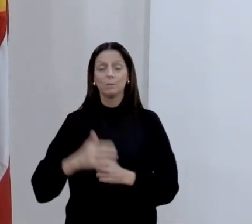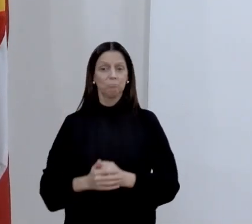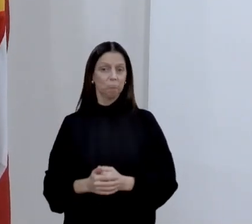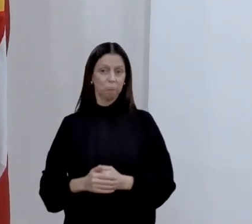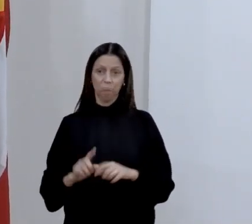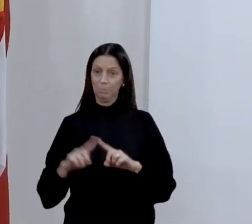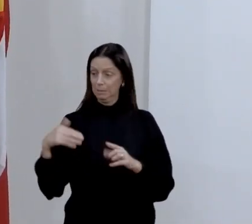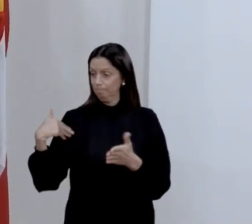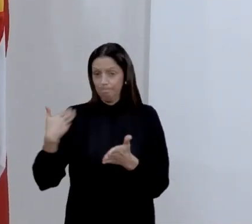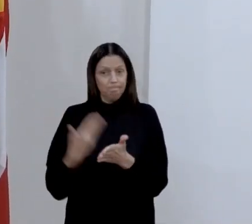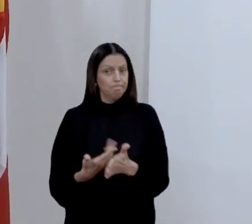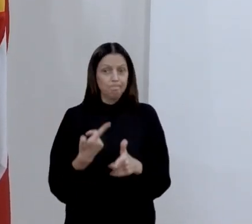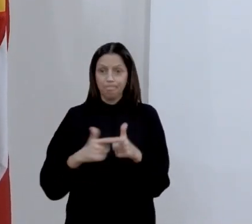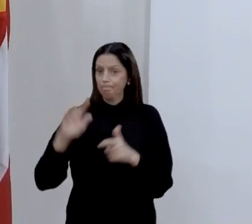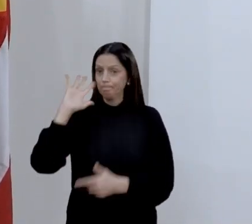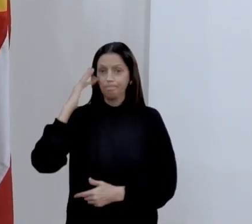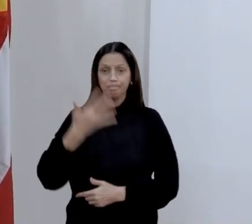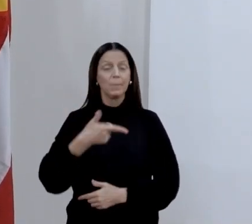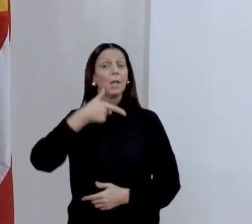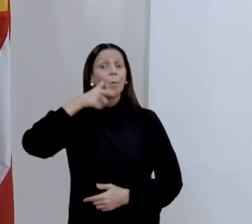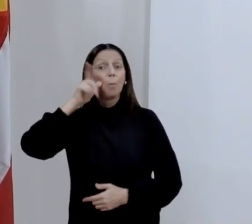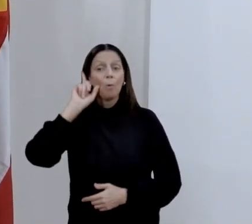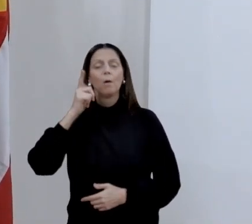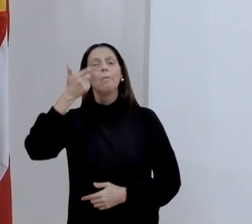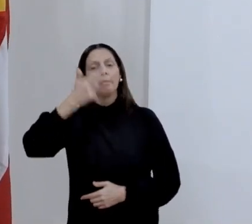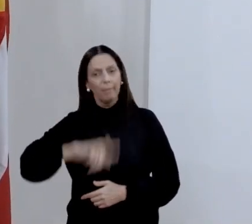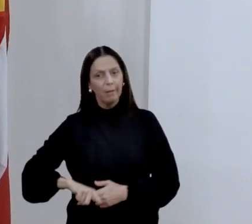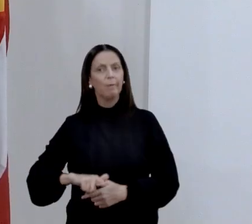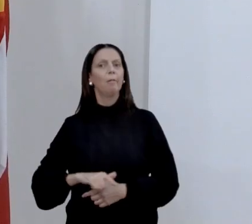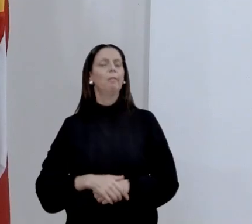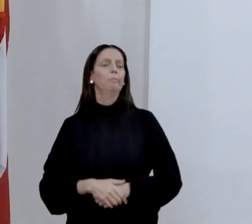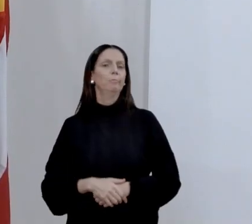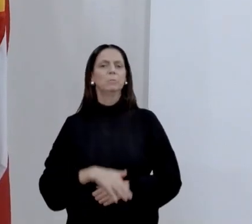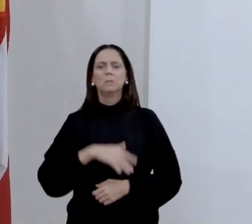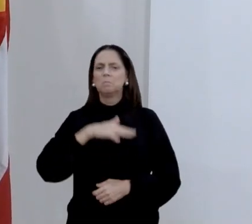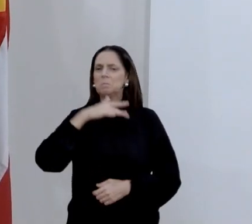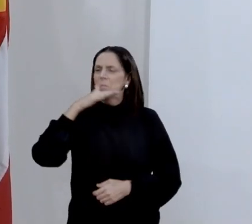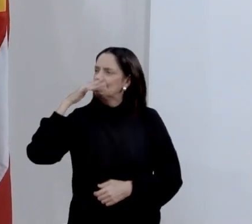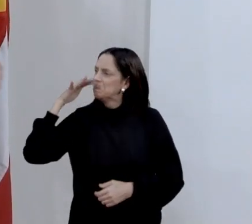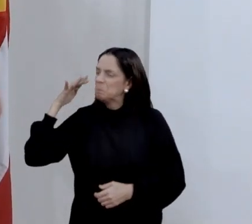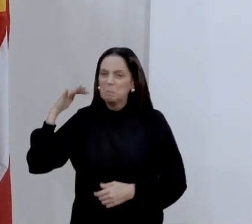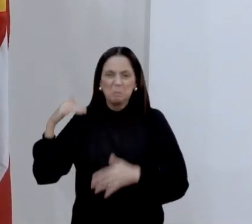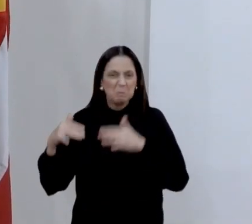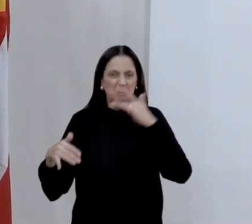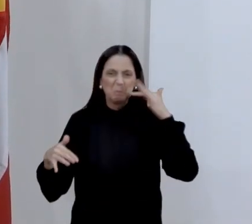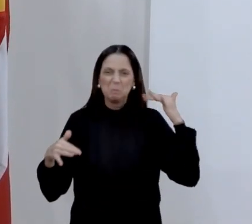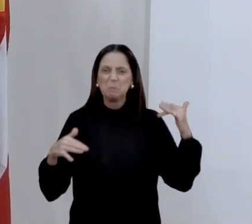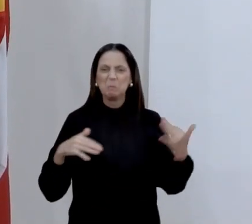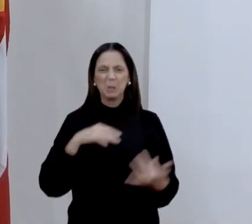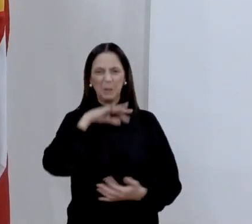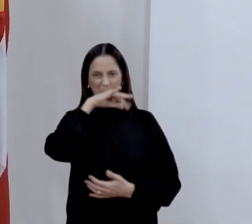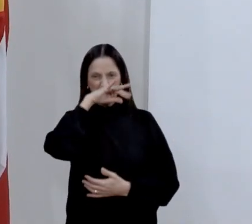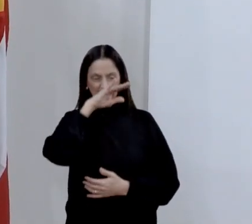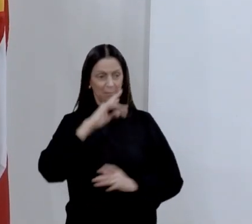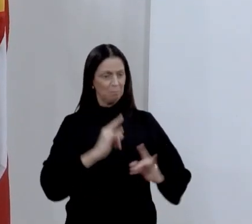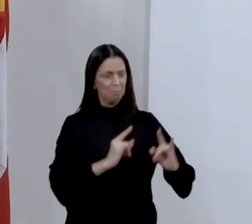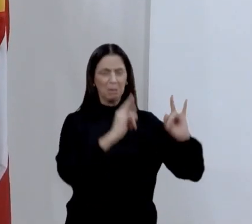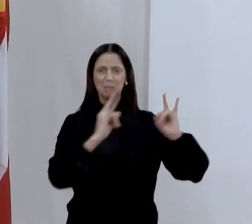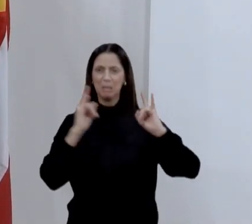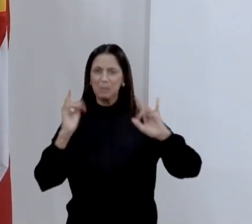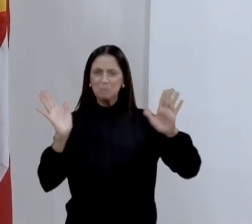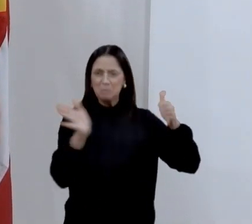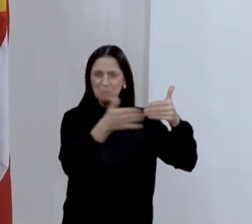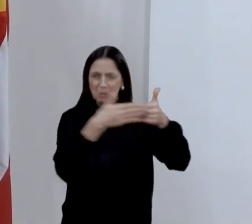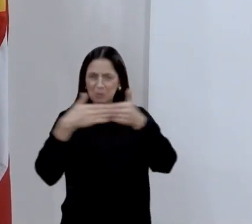foi resolvido. E ontem, por exemplo, novamente, esses moradores relataram que estão com seus apartamentos fechados,